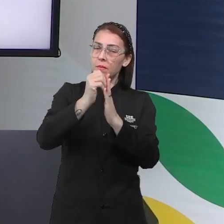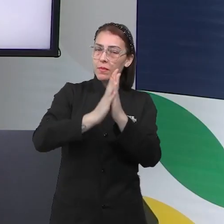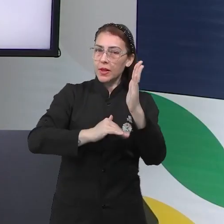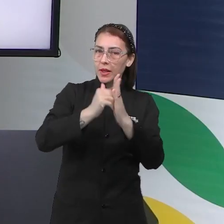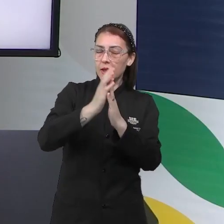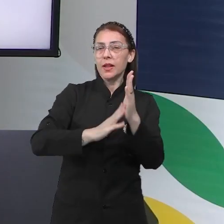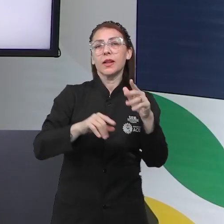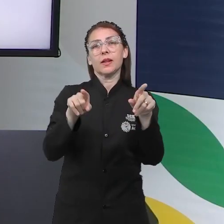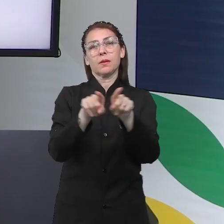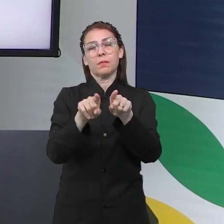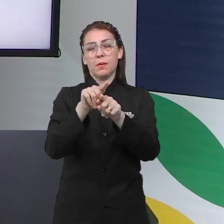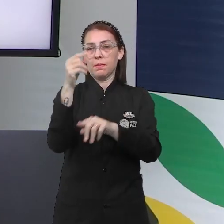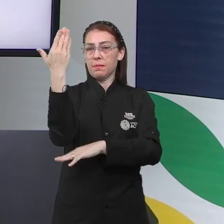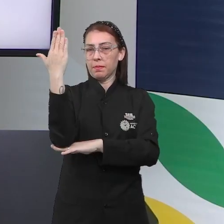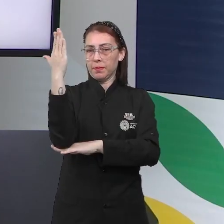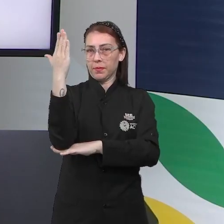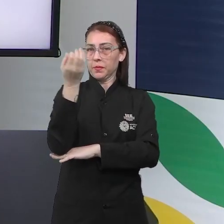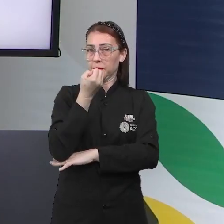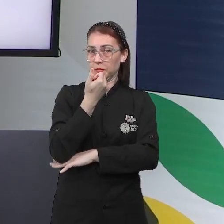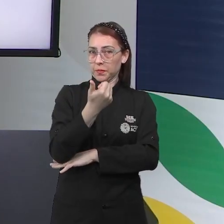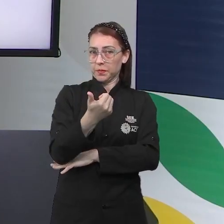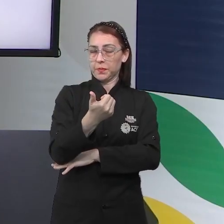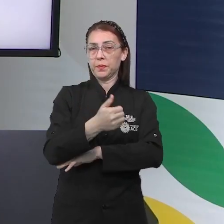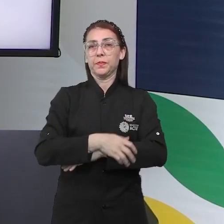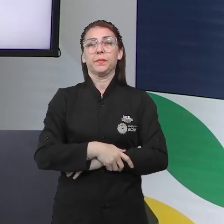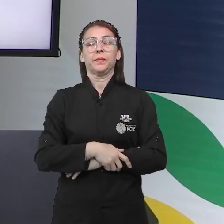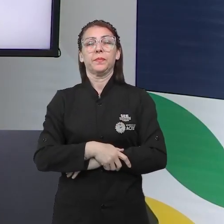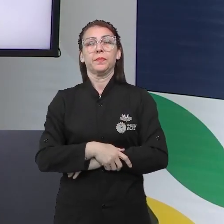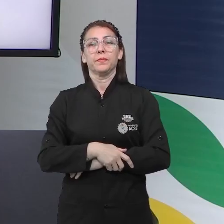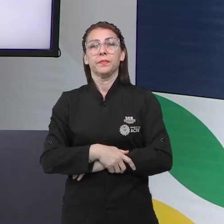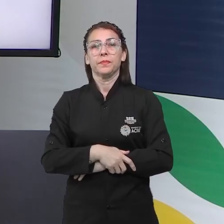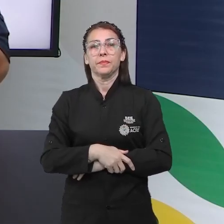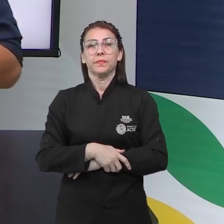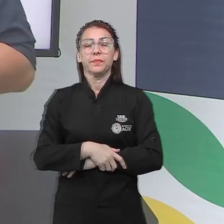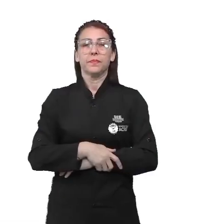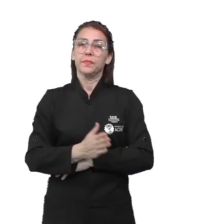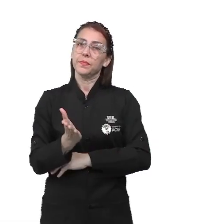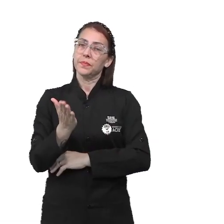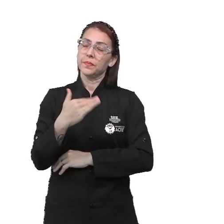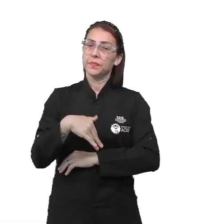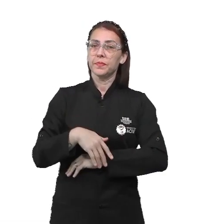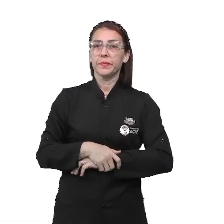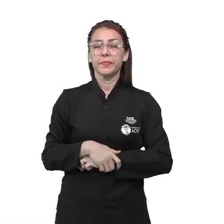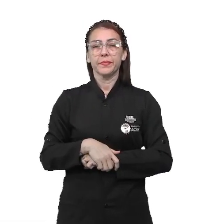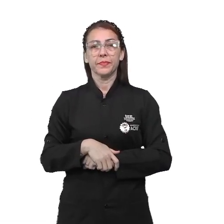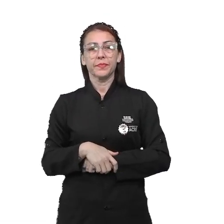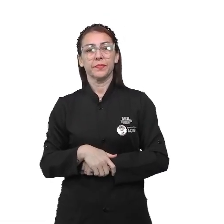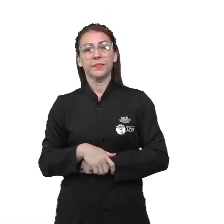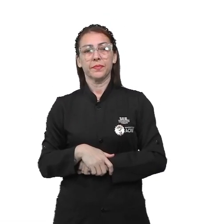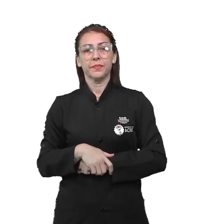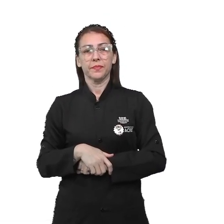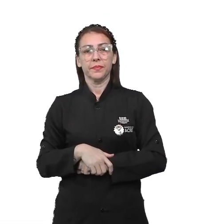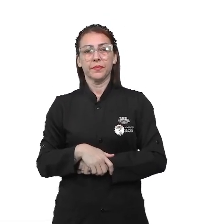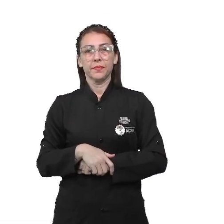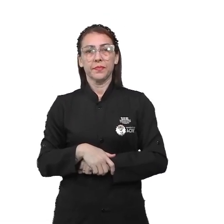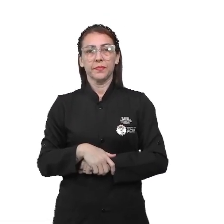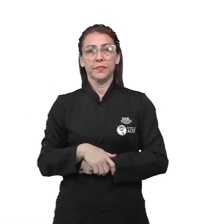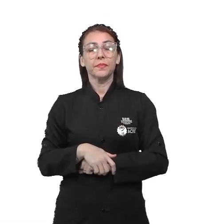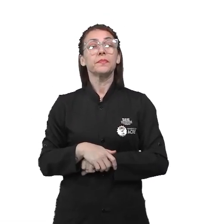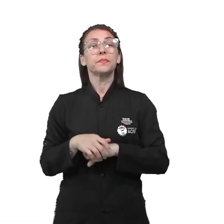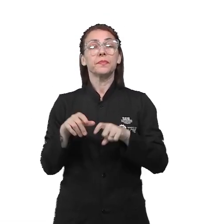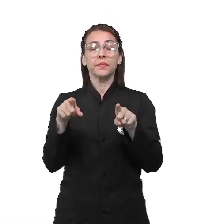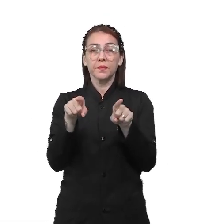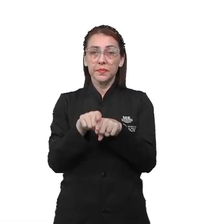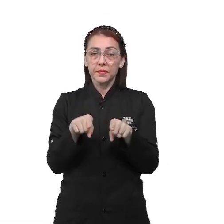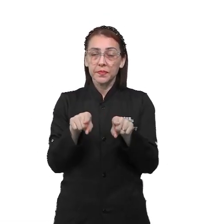vermelha e pela madeira. Tudo bem? Tudo certo até aí? Vem comigo. E outra